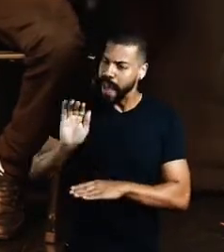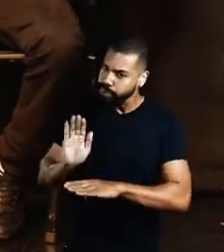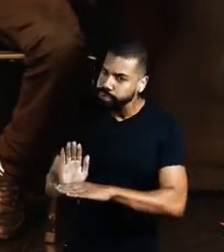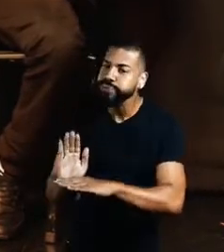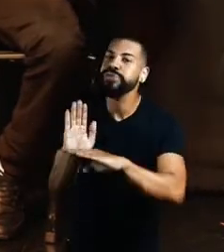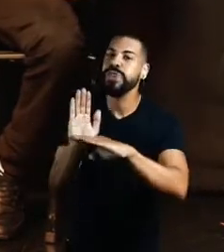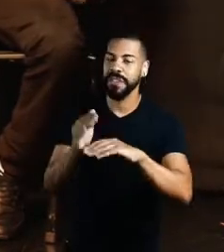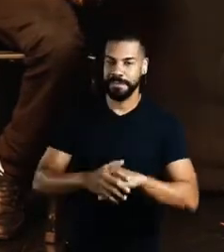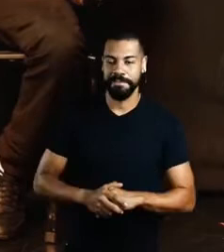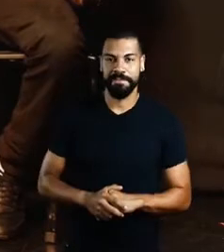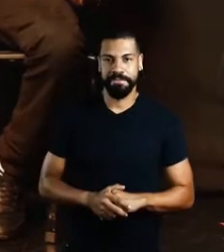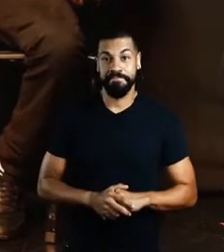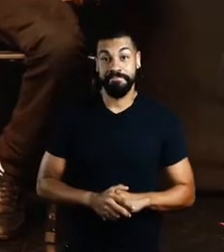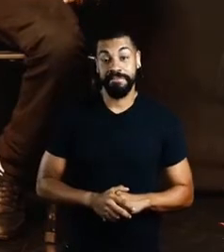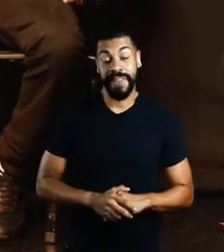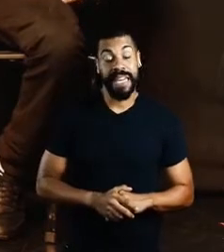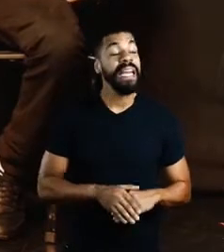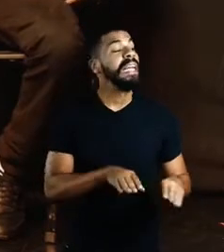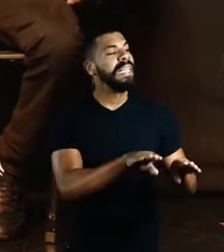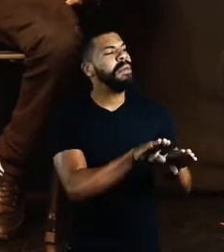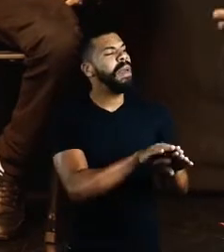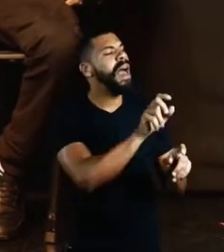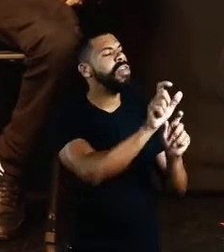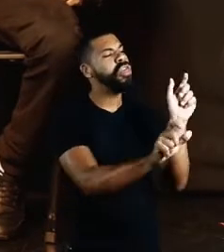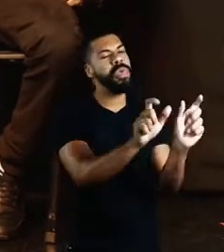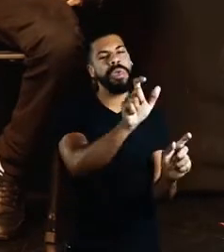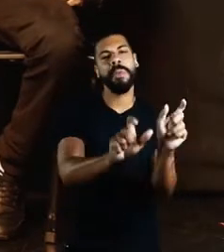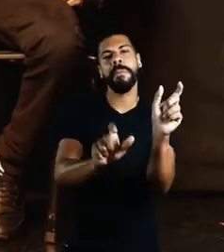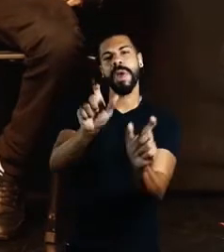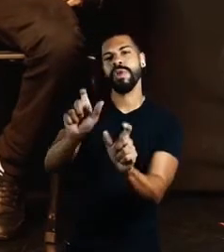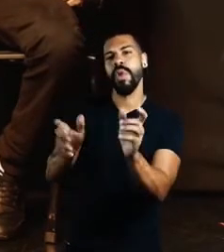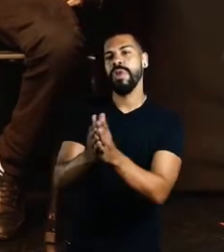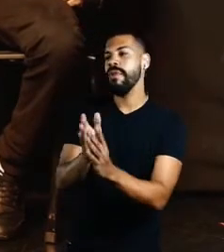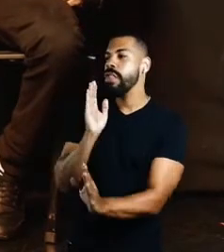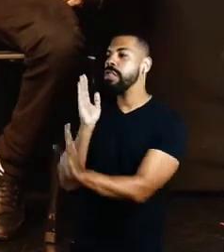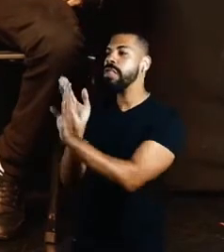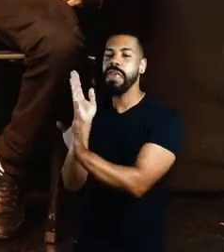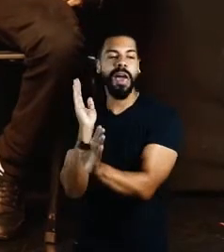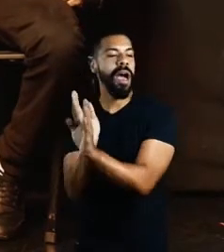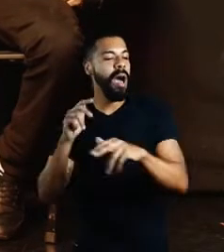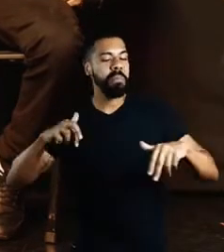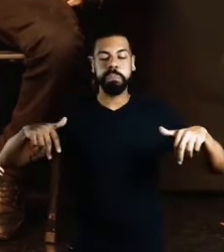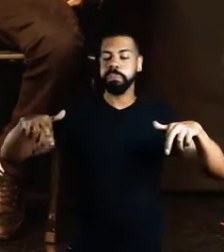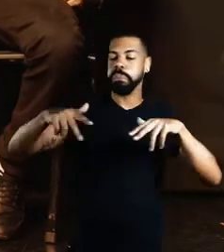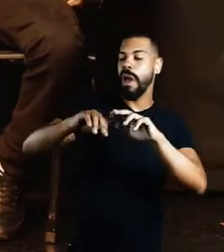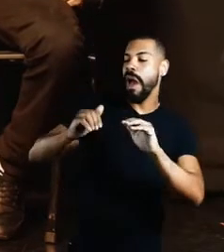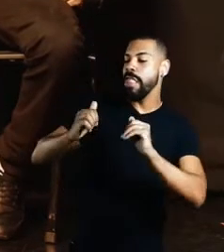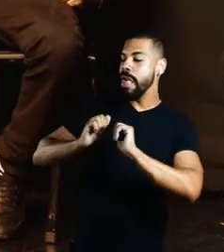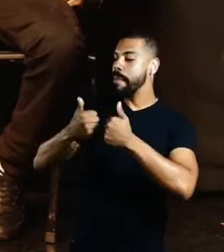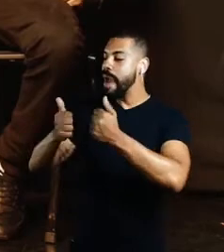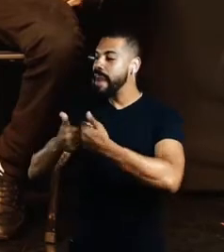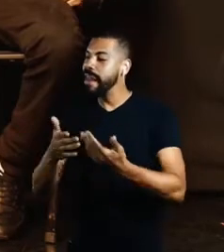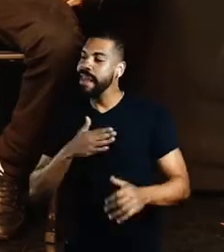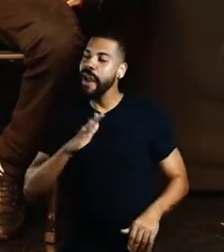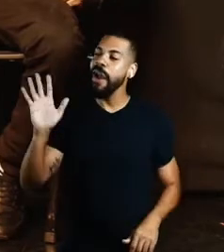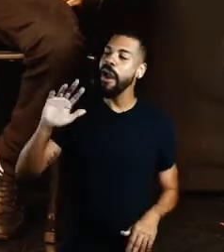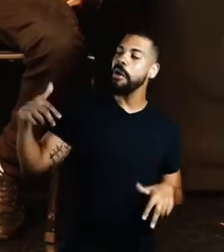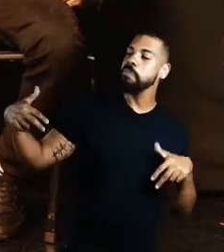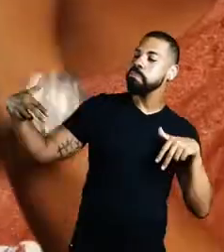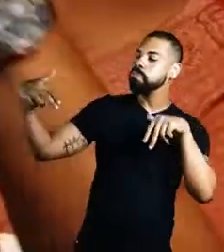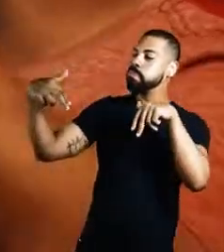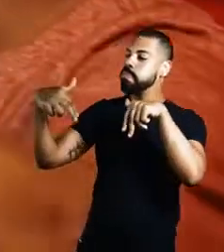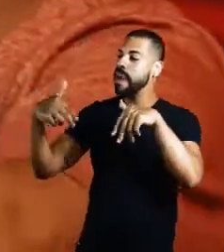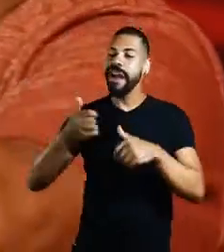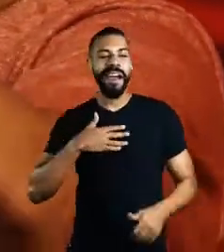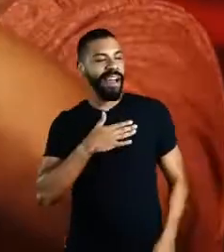E fora as pessoas, centro, né? Fora as pessoas que você encontrava na padaria, assim, no cotidiano,